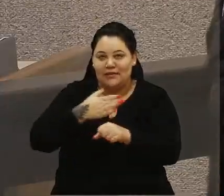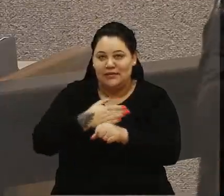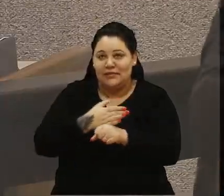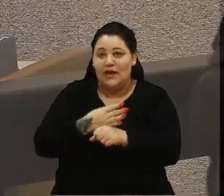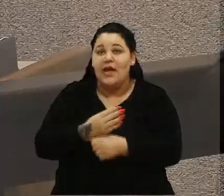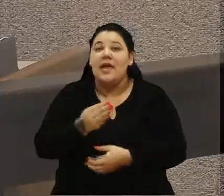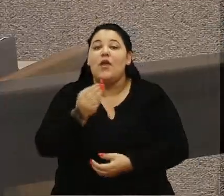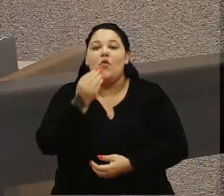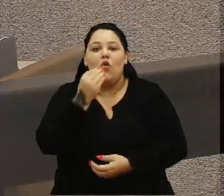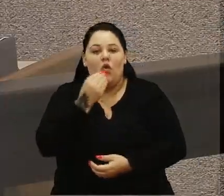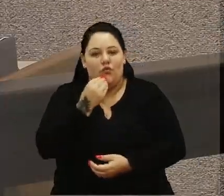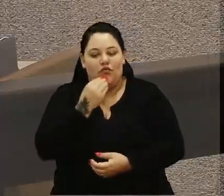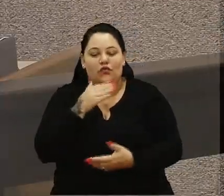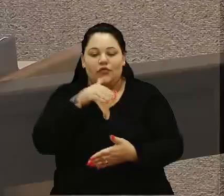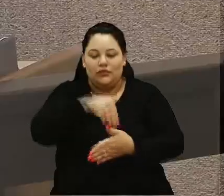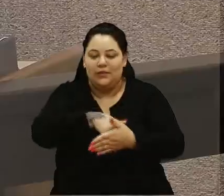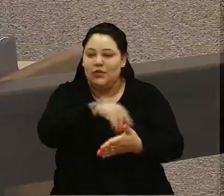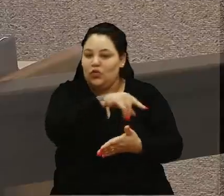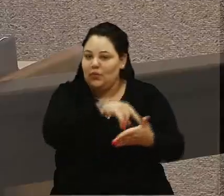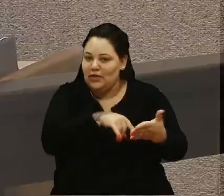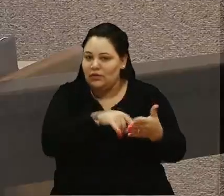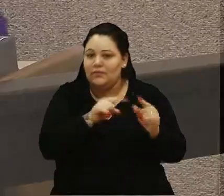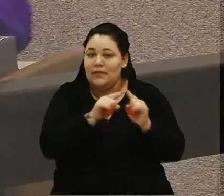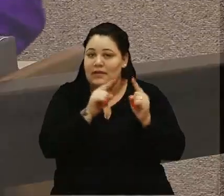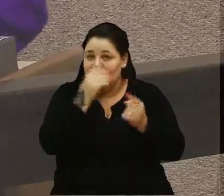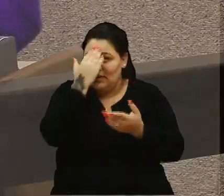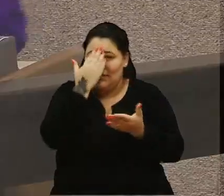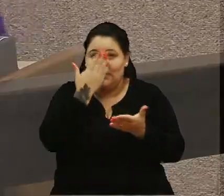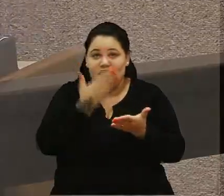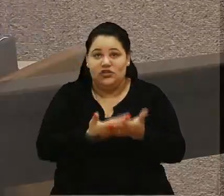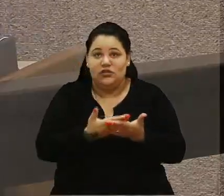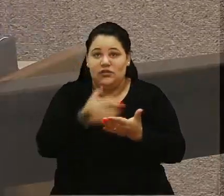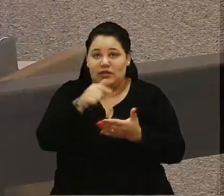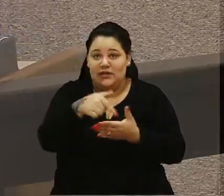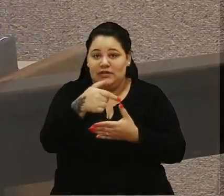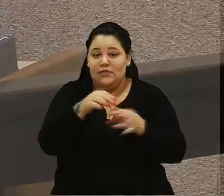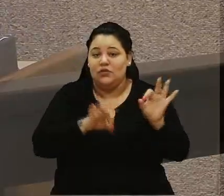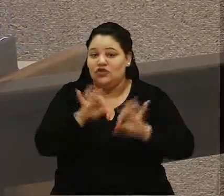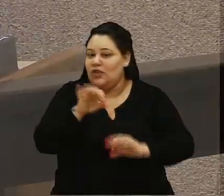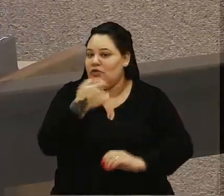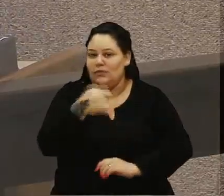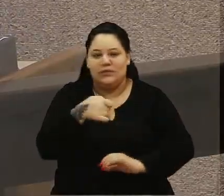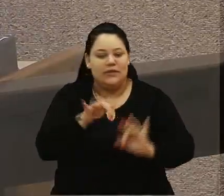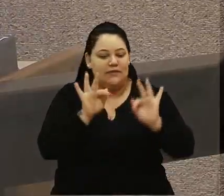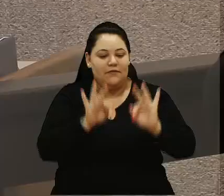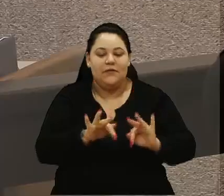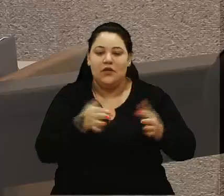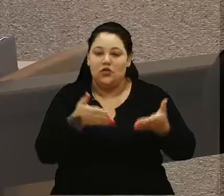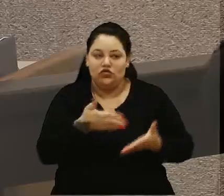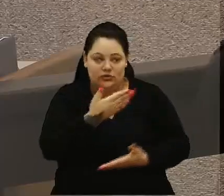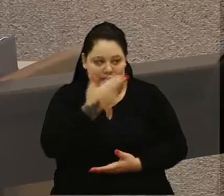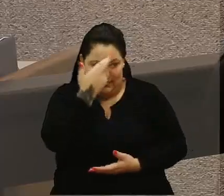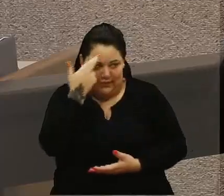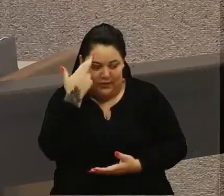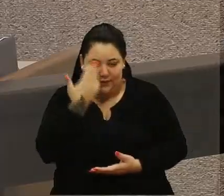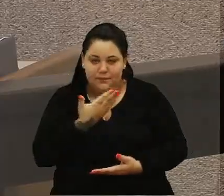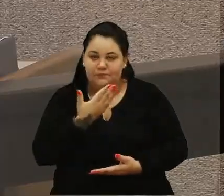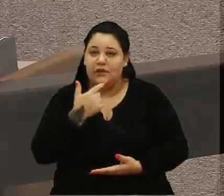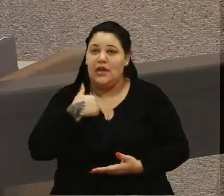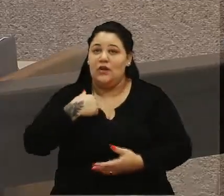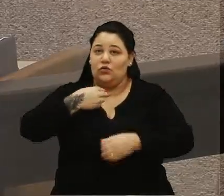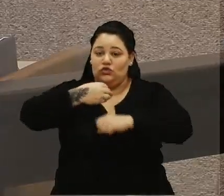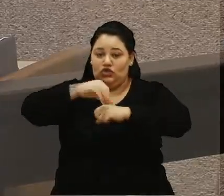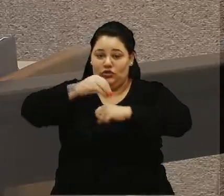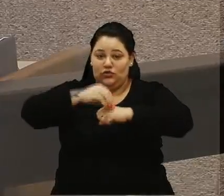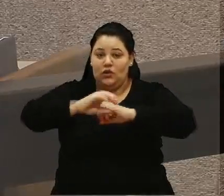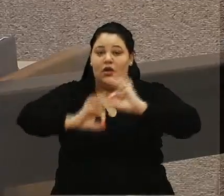votar pelo parecer, mas eu acredito que esse projeto não precisa morrer aqui, né, vereador Rafael Bueno? Então, voto, eu indico